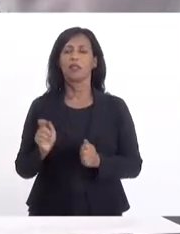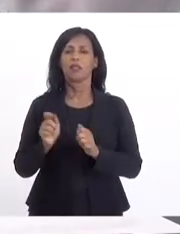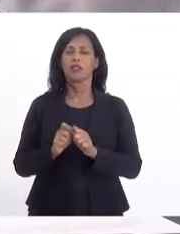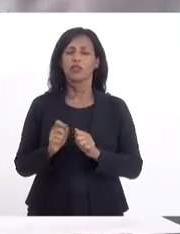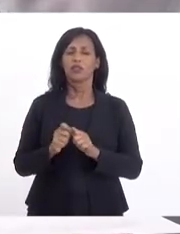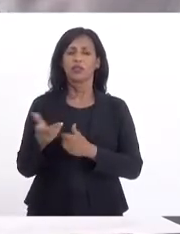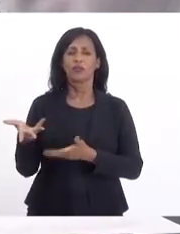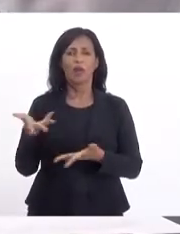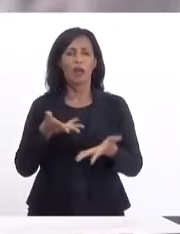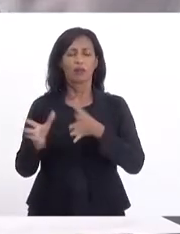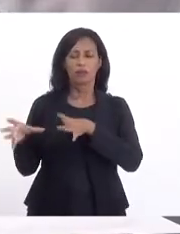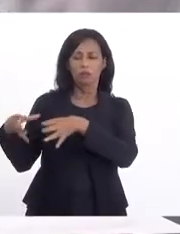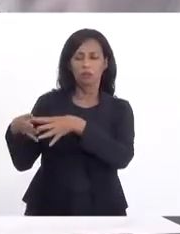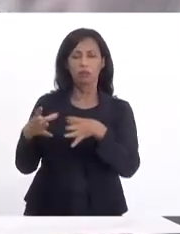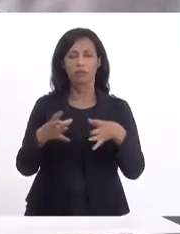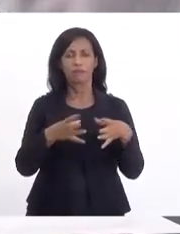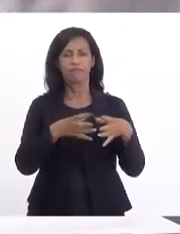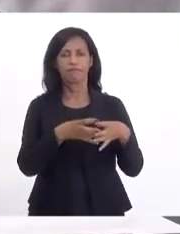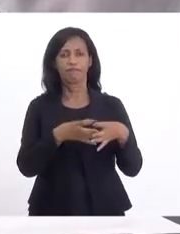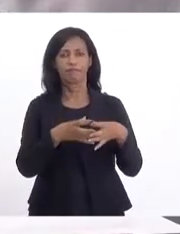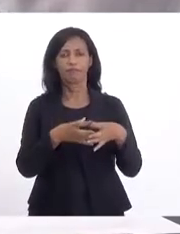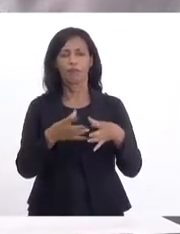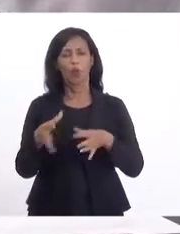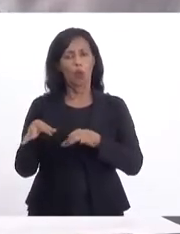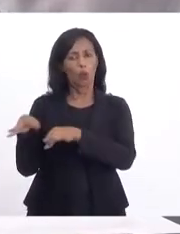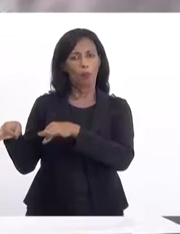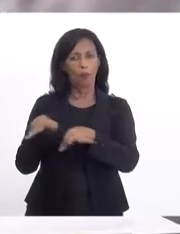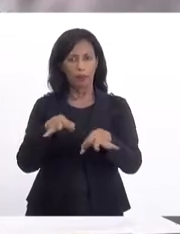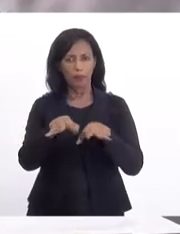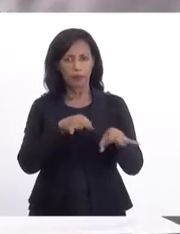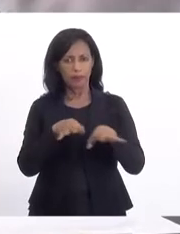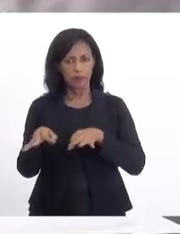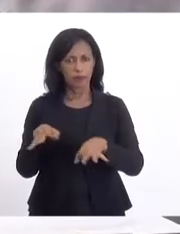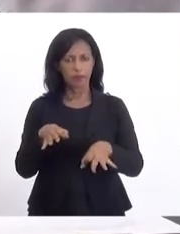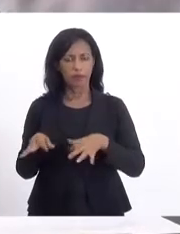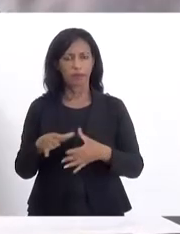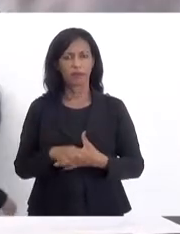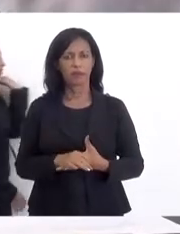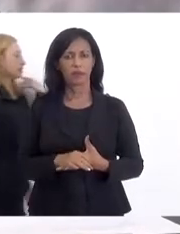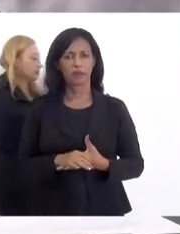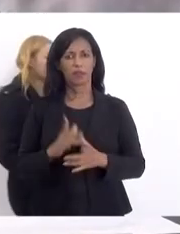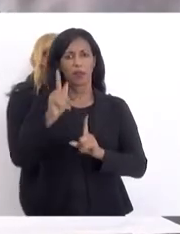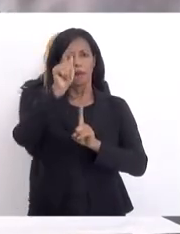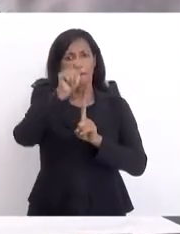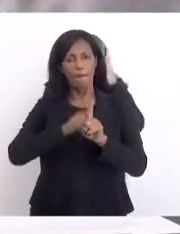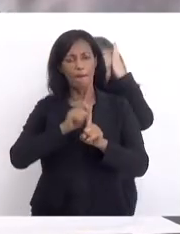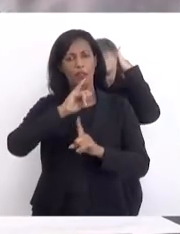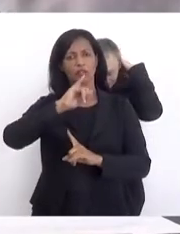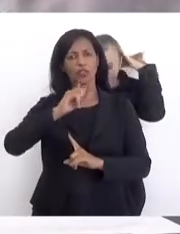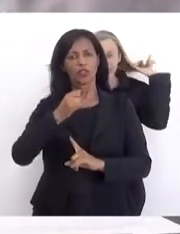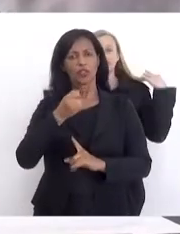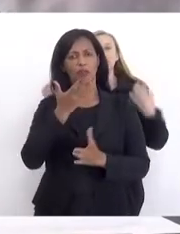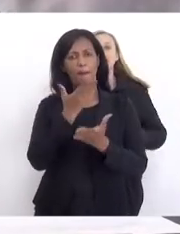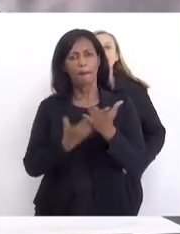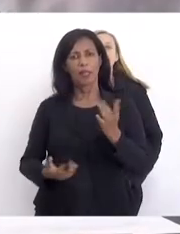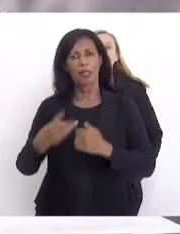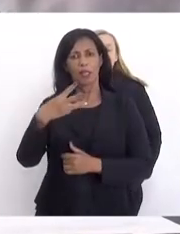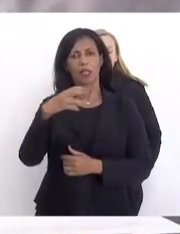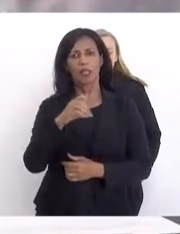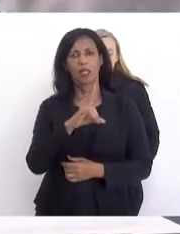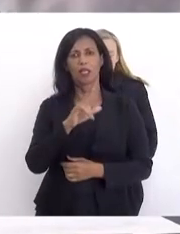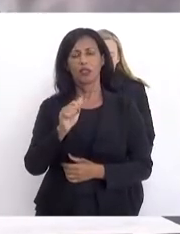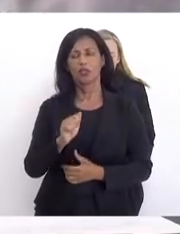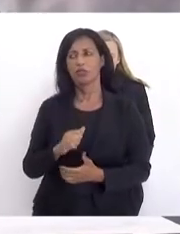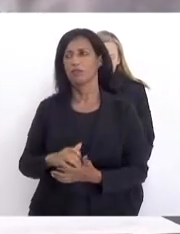essa oitiva com um planejamento no mês de janeiro, senão a gente vai perder 30 dias